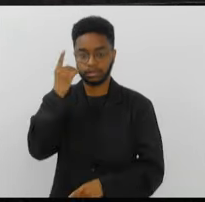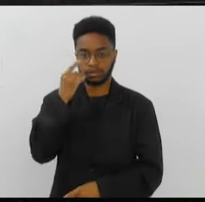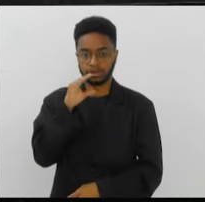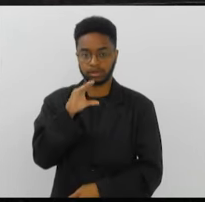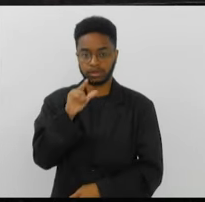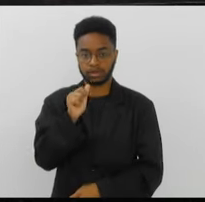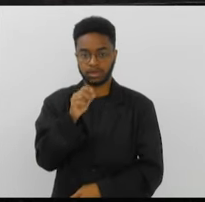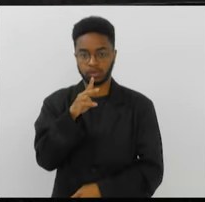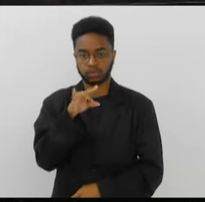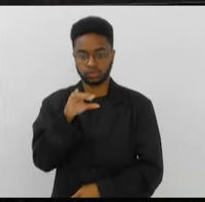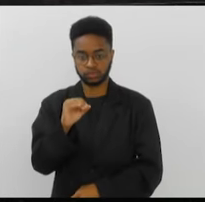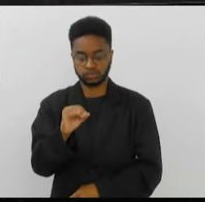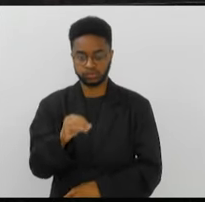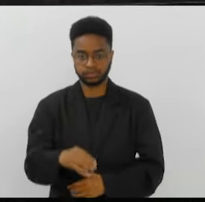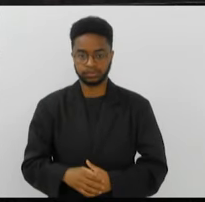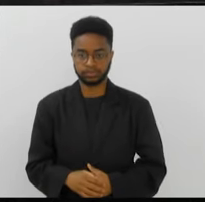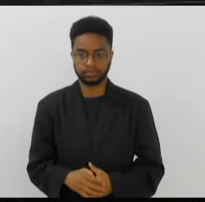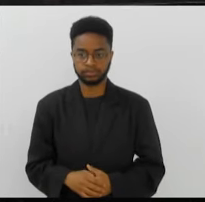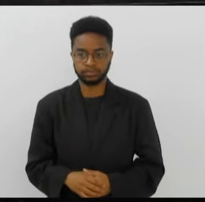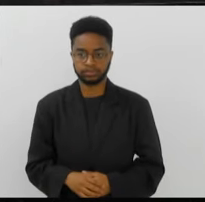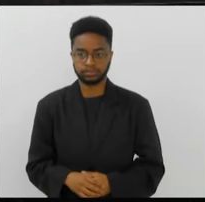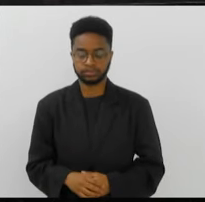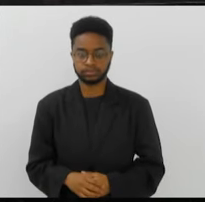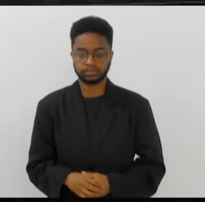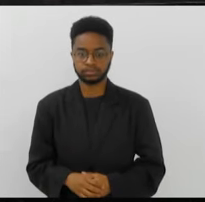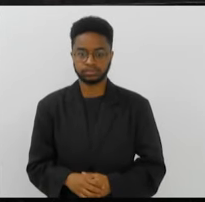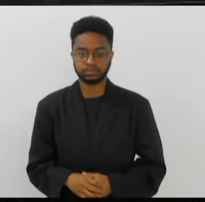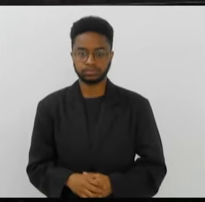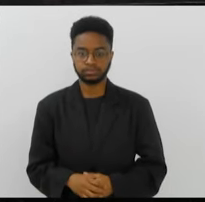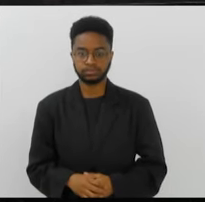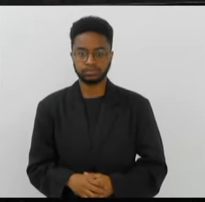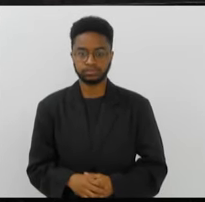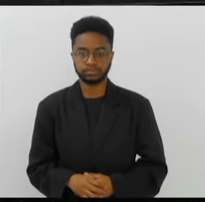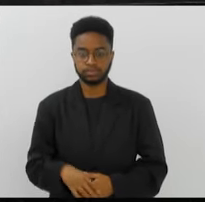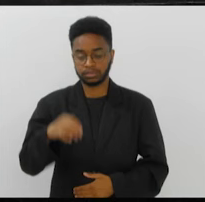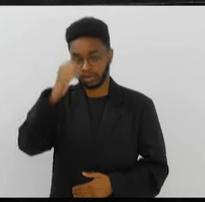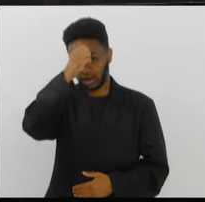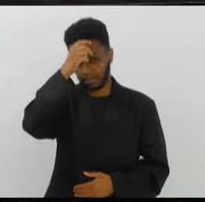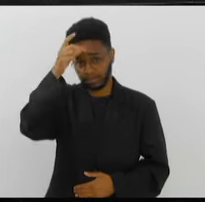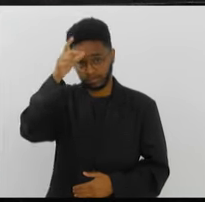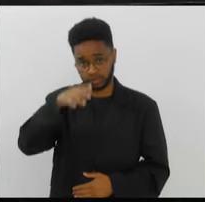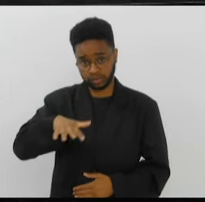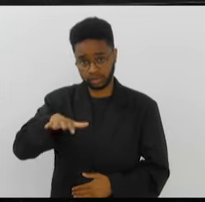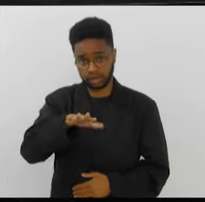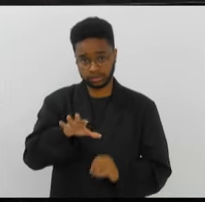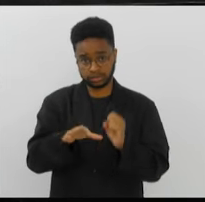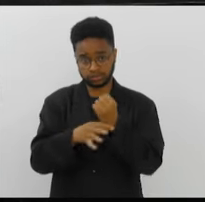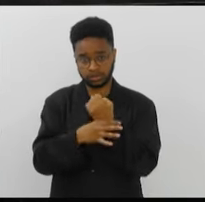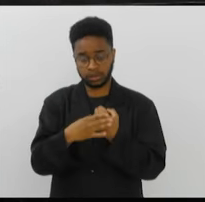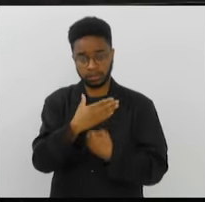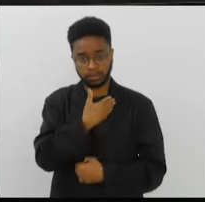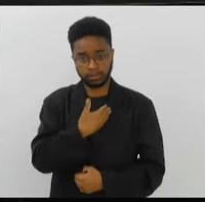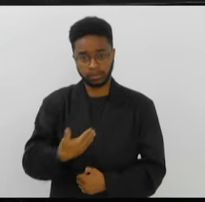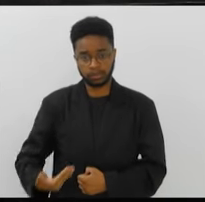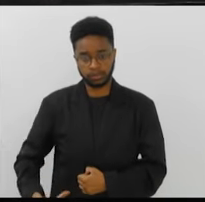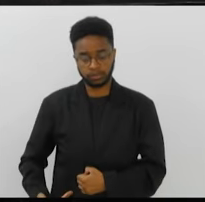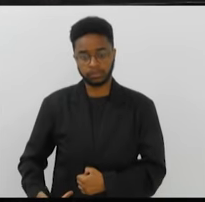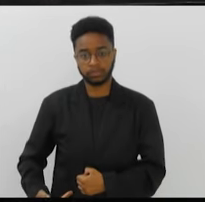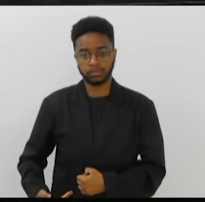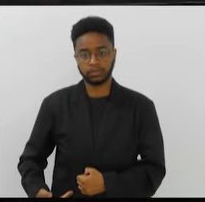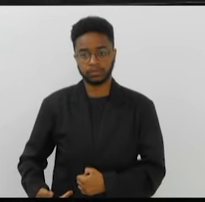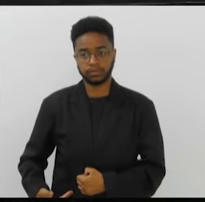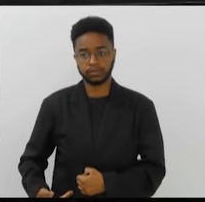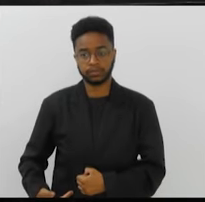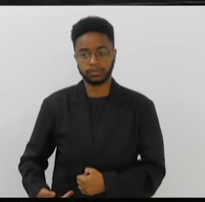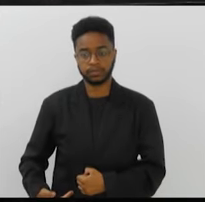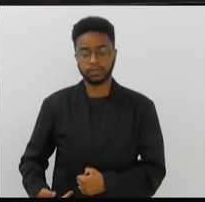Caiado, a Prefeitura, na área da segurança pública, vem dando